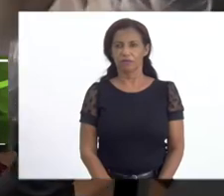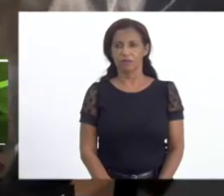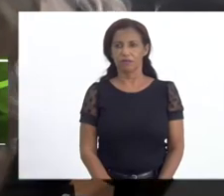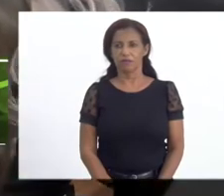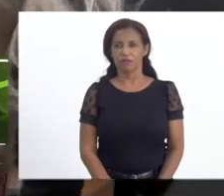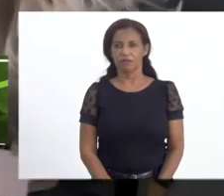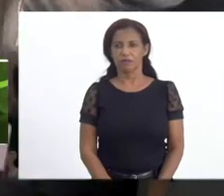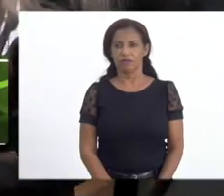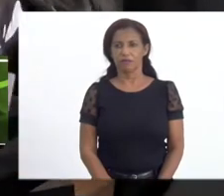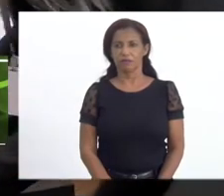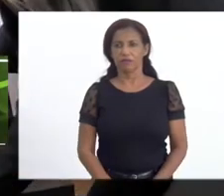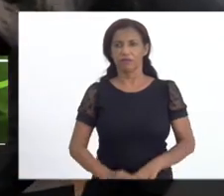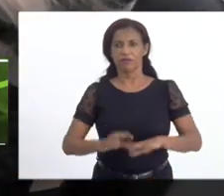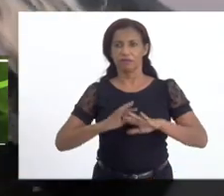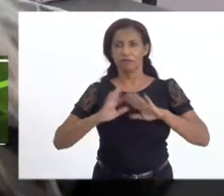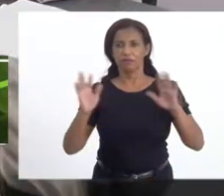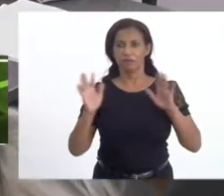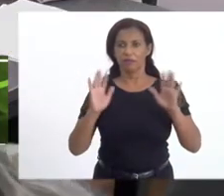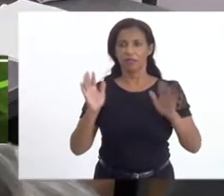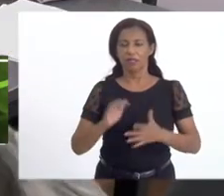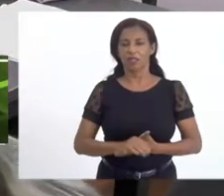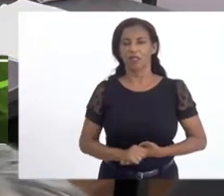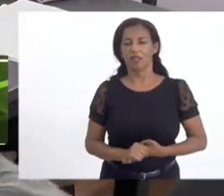Então, a Infraero presente aqui